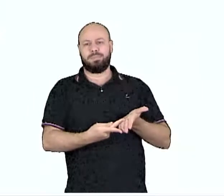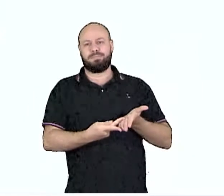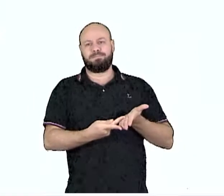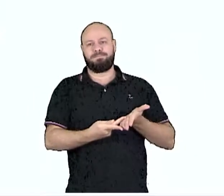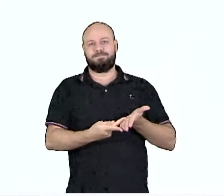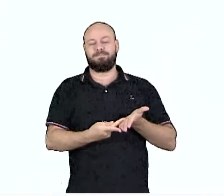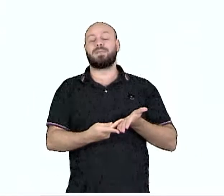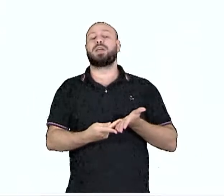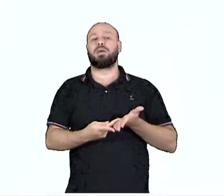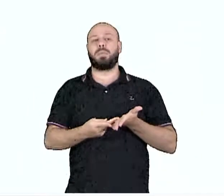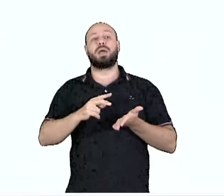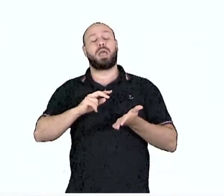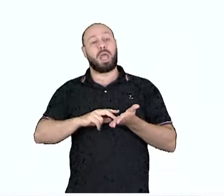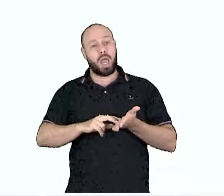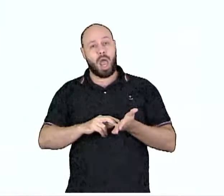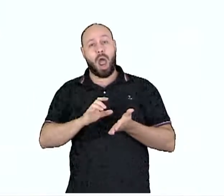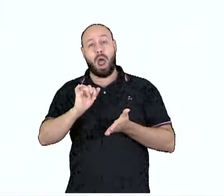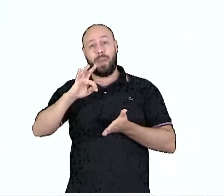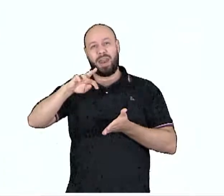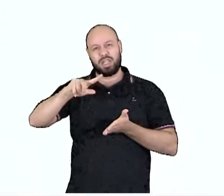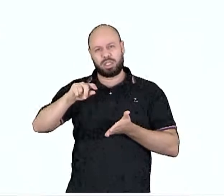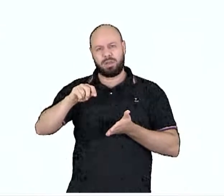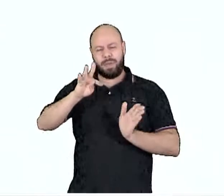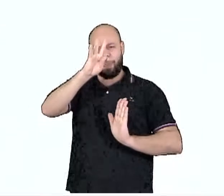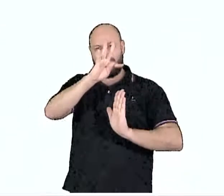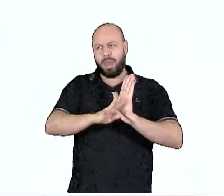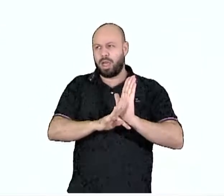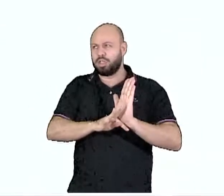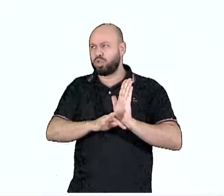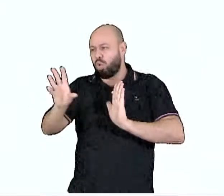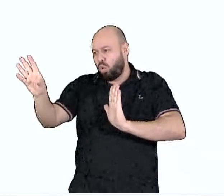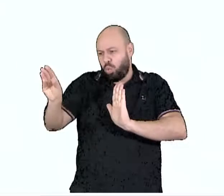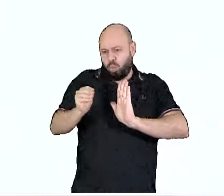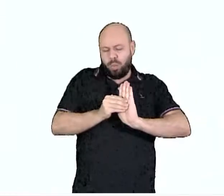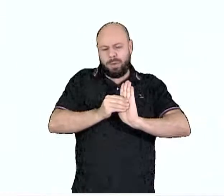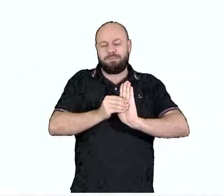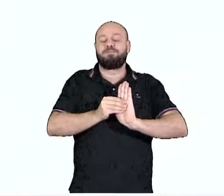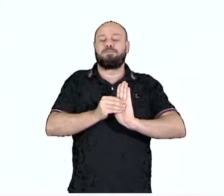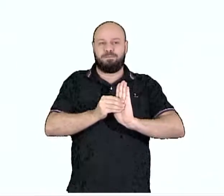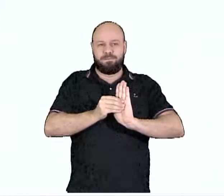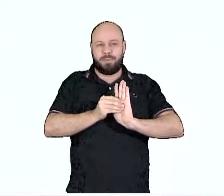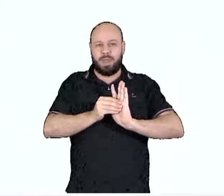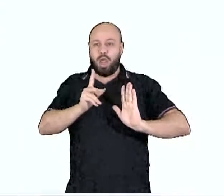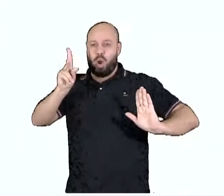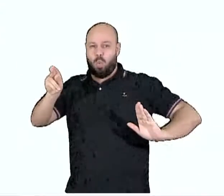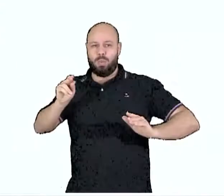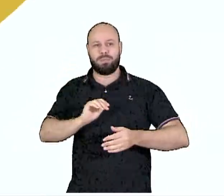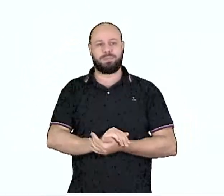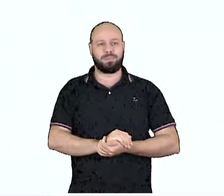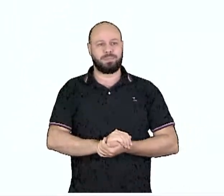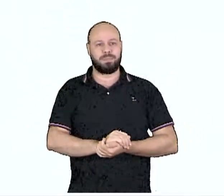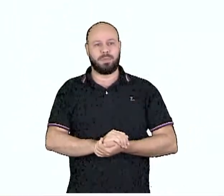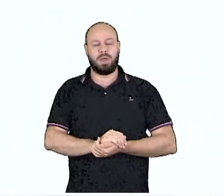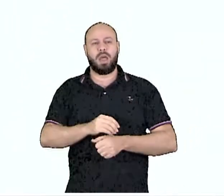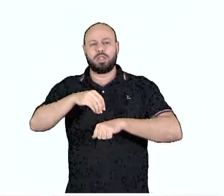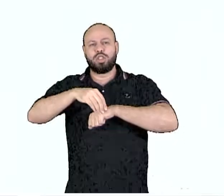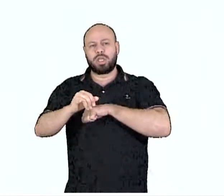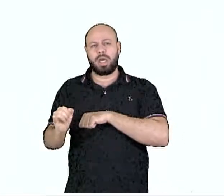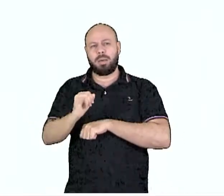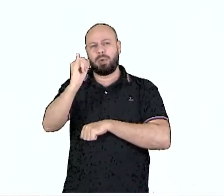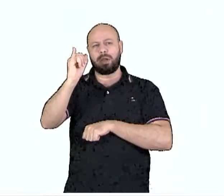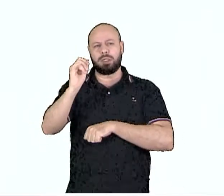Para que a alternativa textual possa corresponder ao que a imagem transmite visualmente. Outra dica